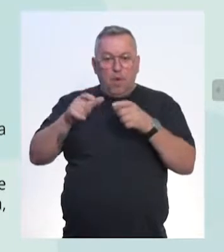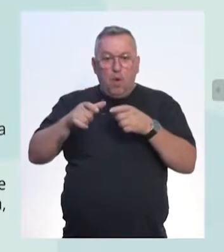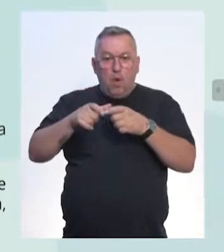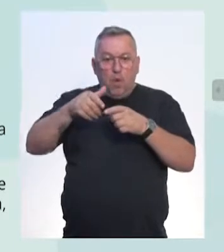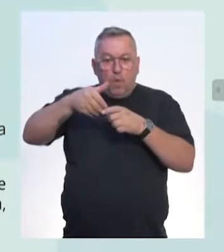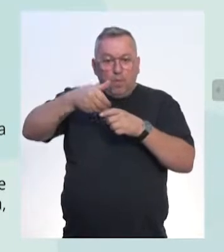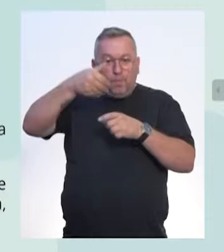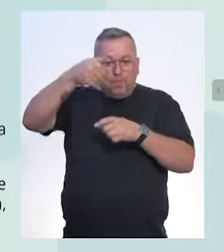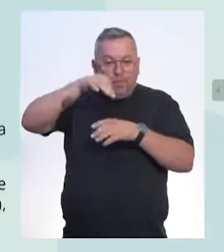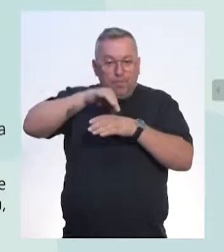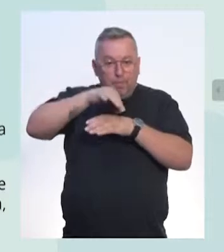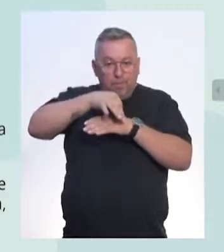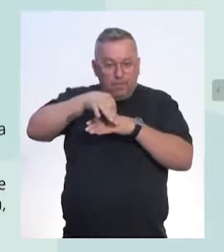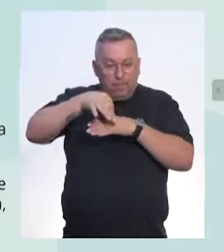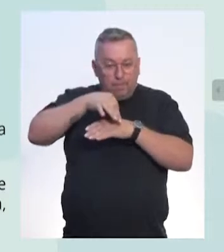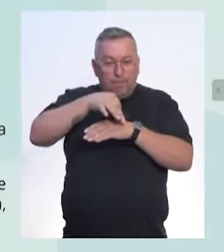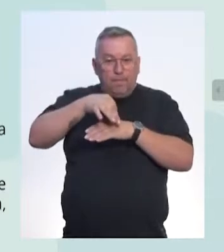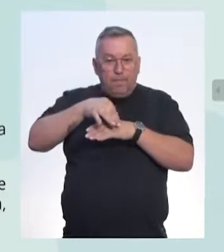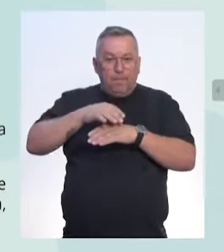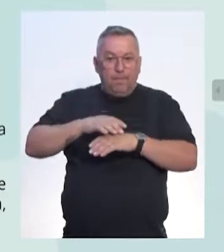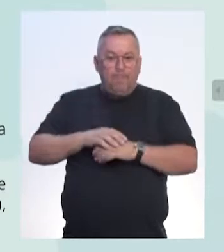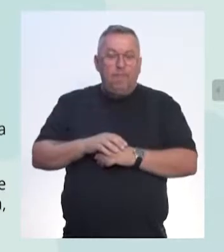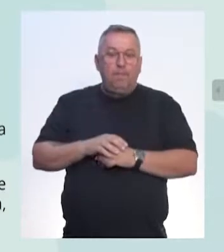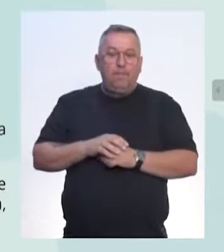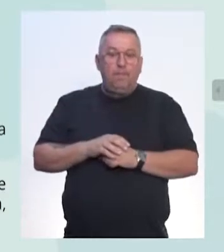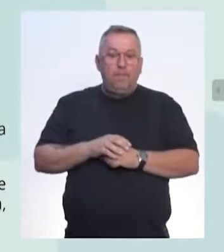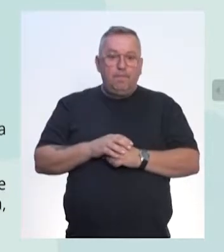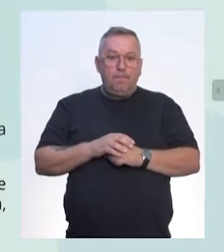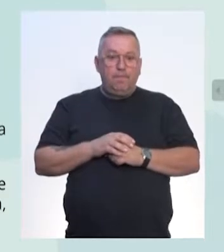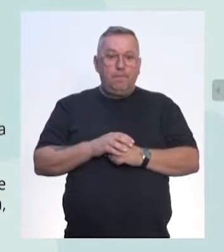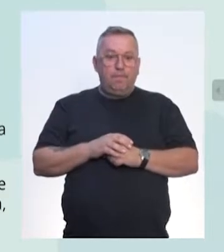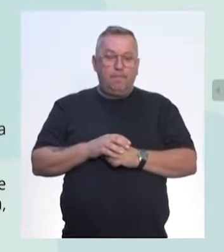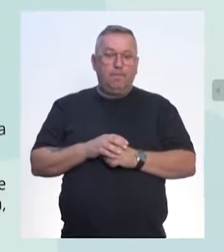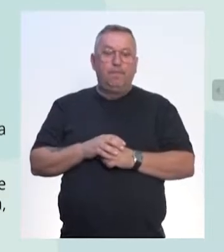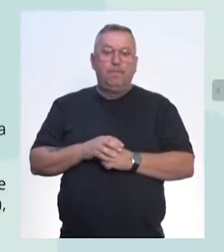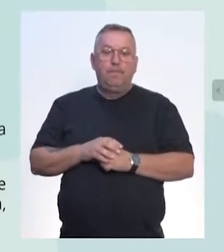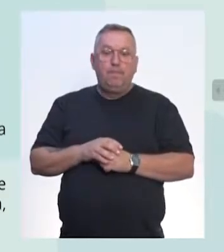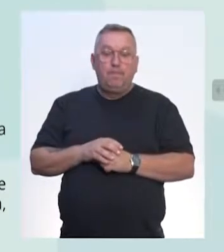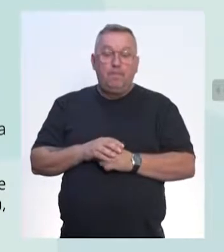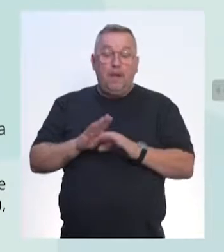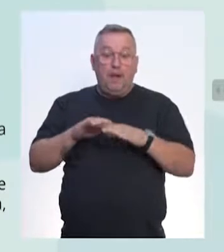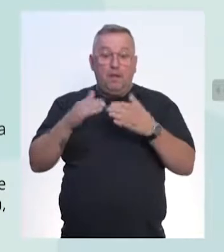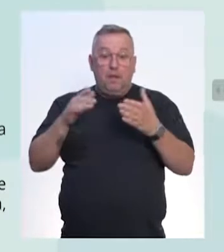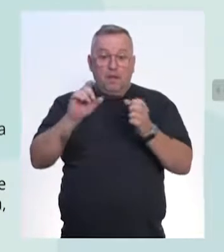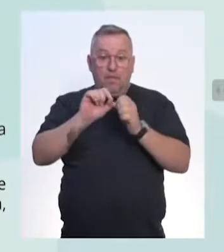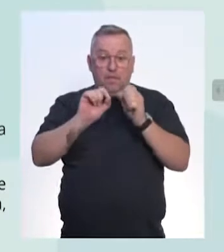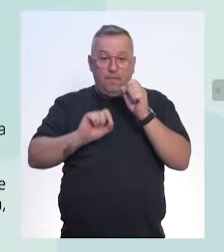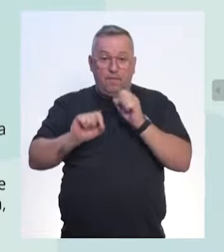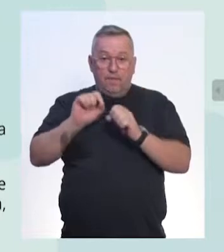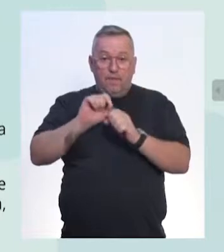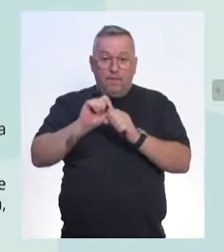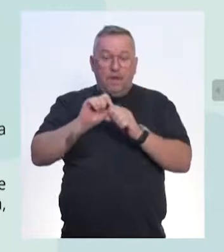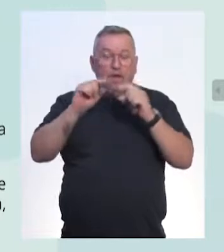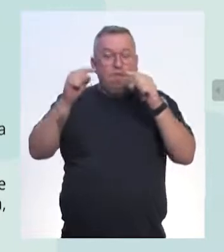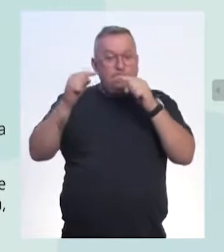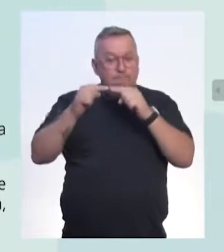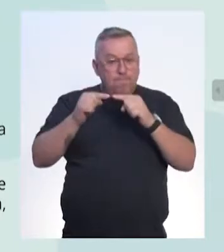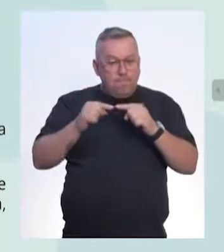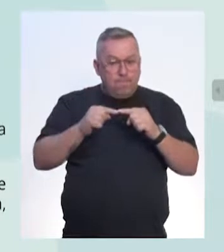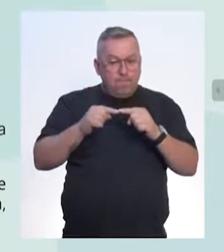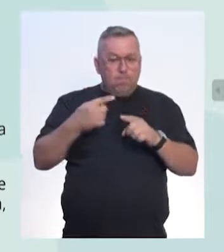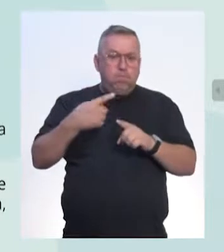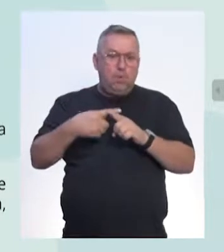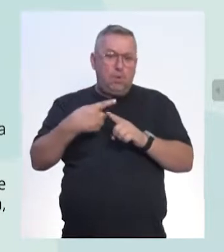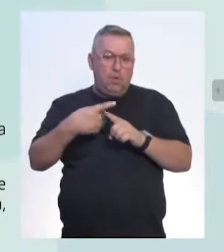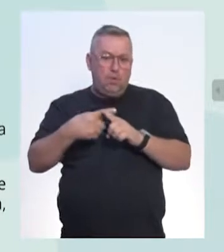relacionado à quantidade, à unidade, né? Quantas unidades de morango. Então, eu vou fazer essa associação. Por